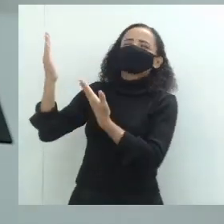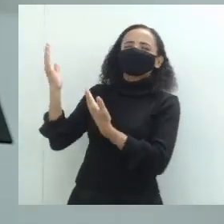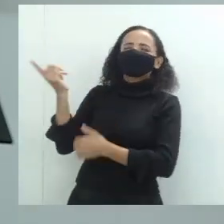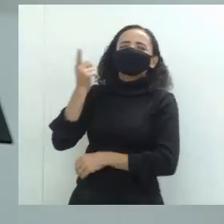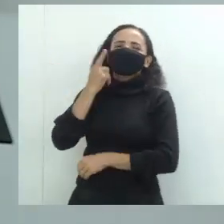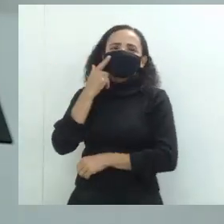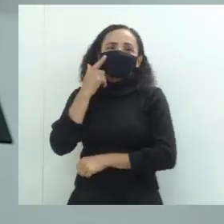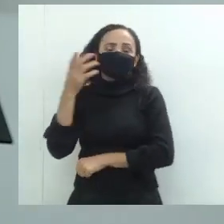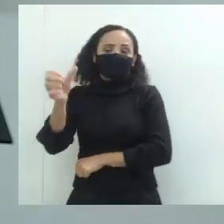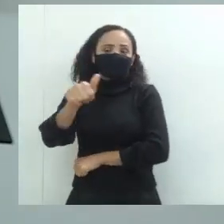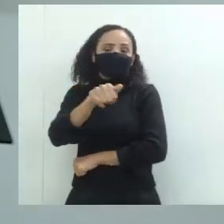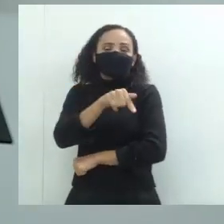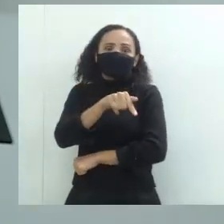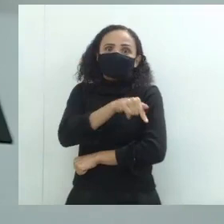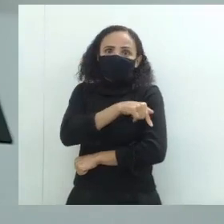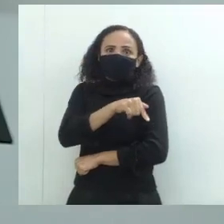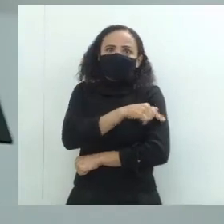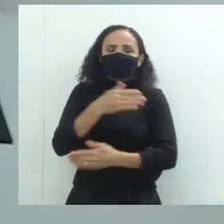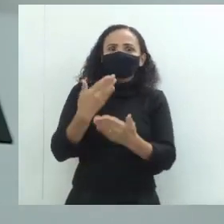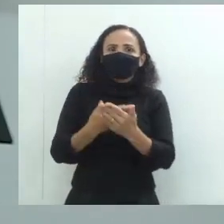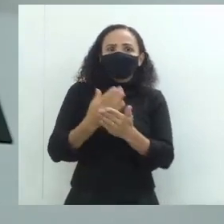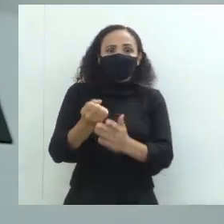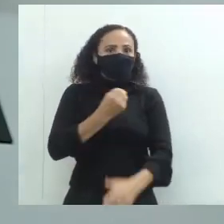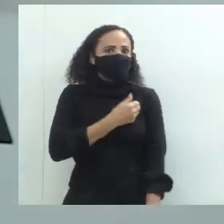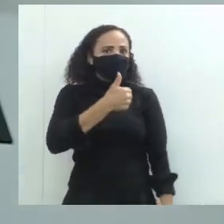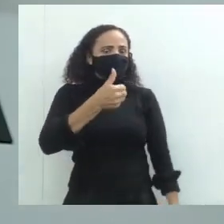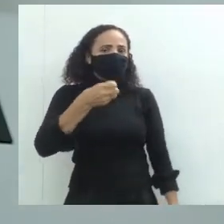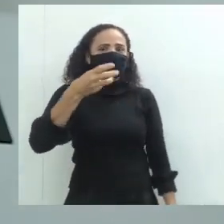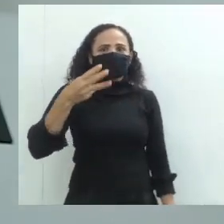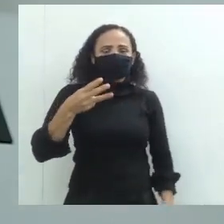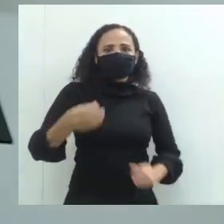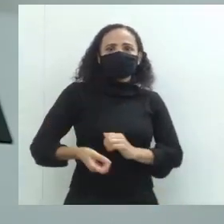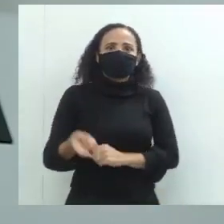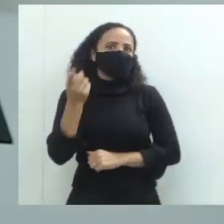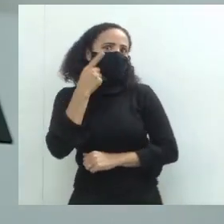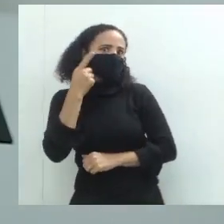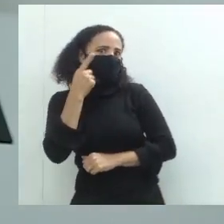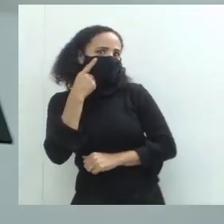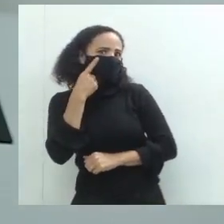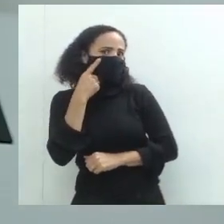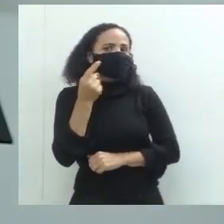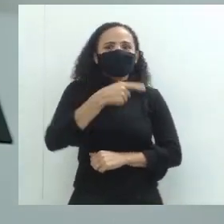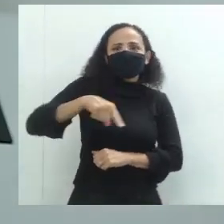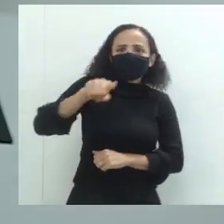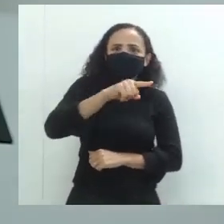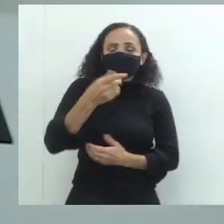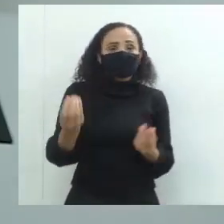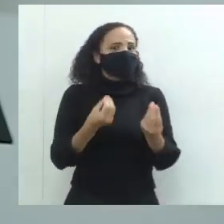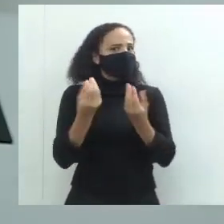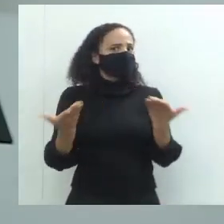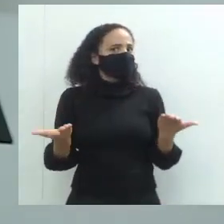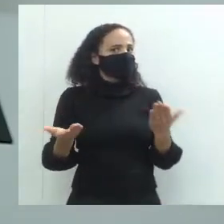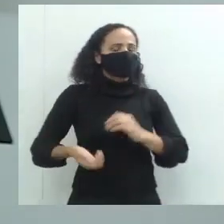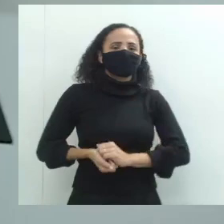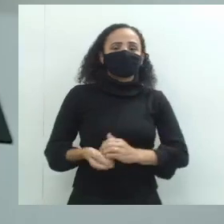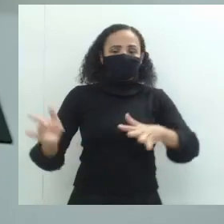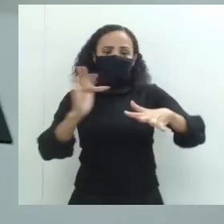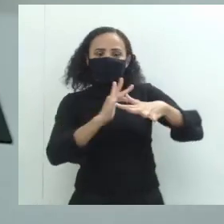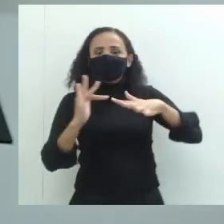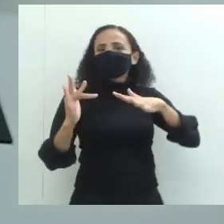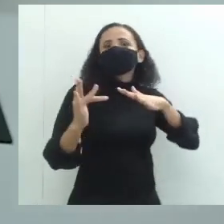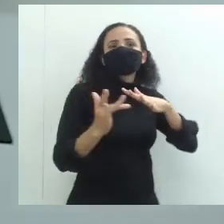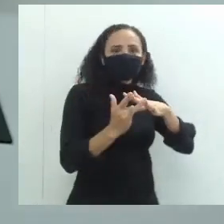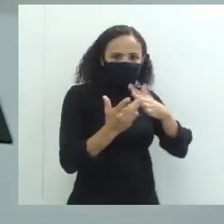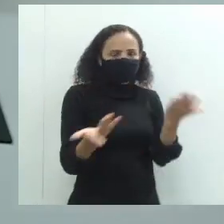dos sétimos anos. Aula de número 13. Fica ligado aí. Você que não está em nossas redes